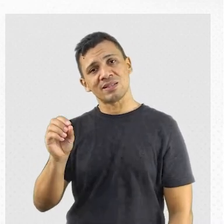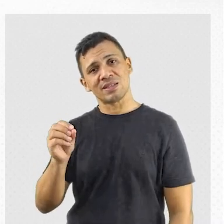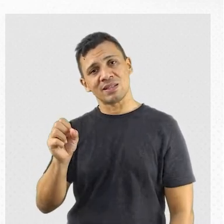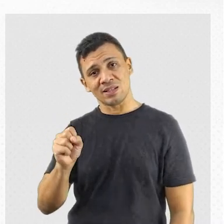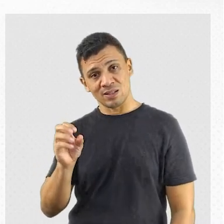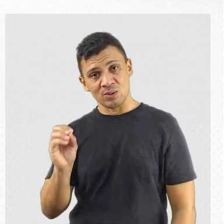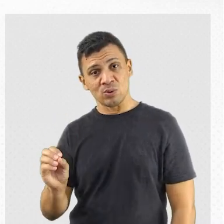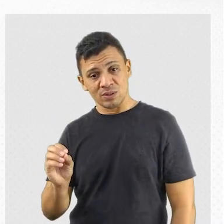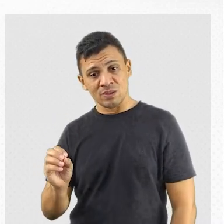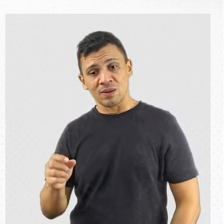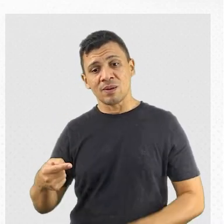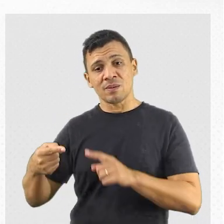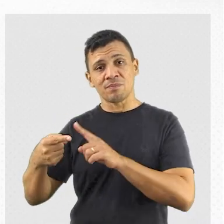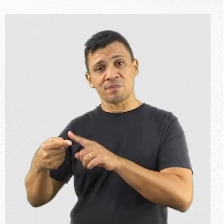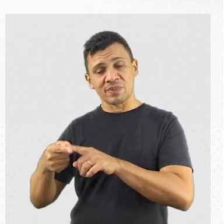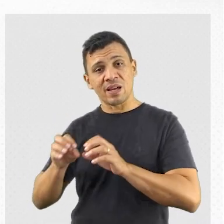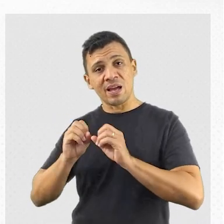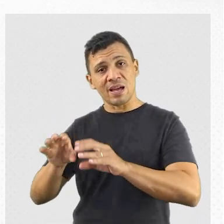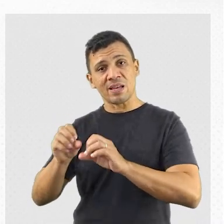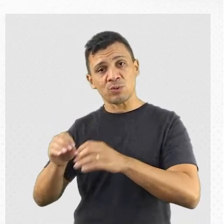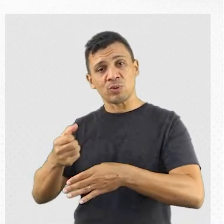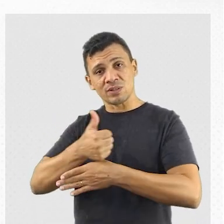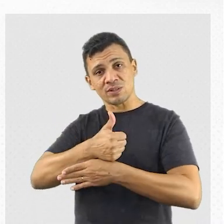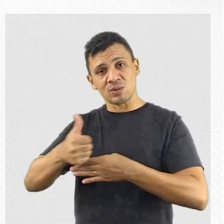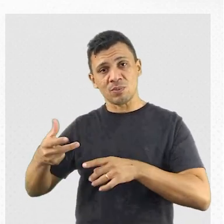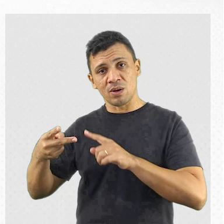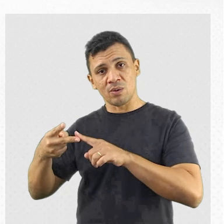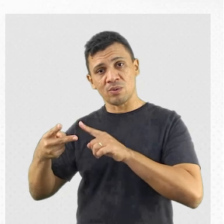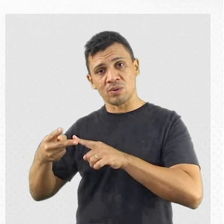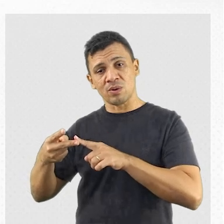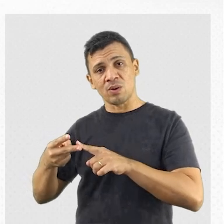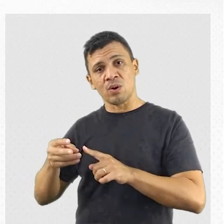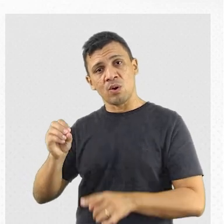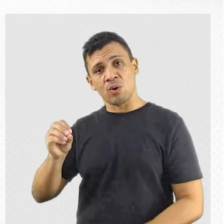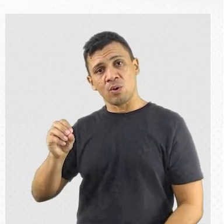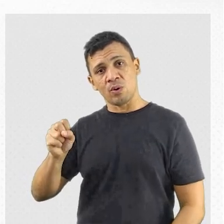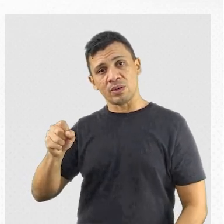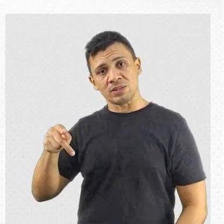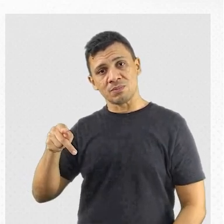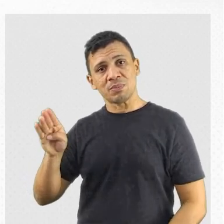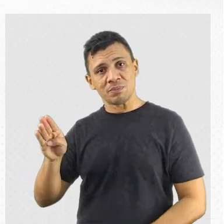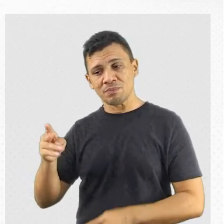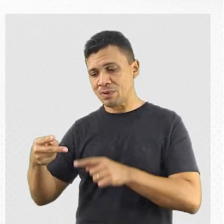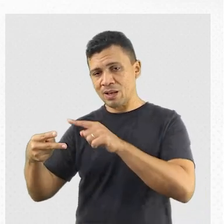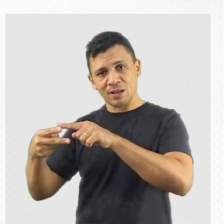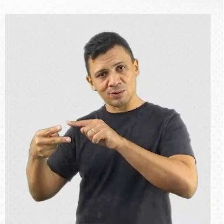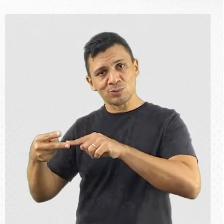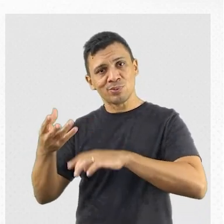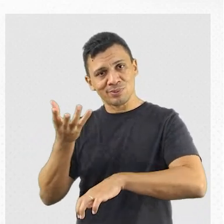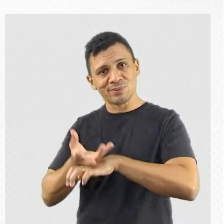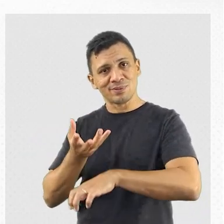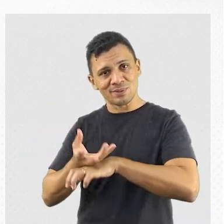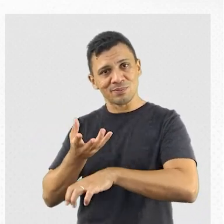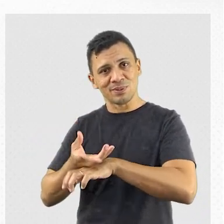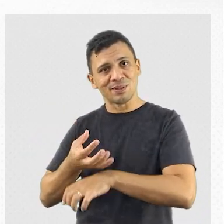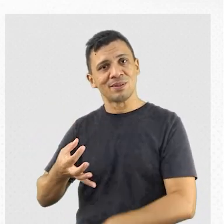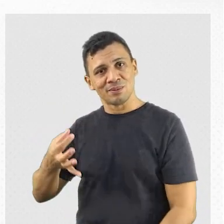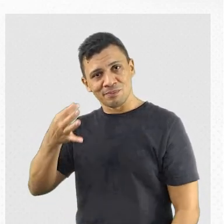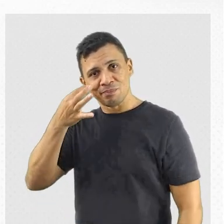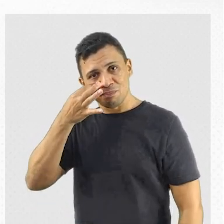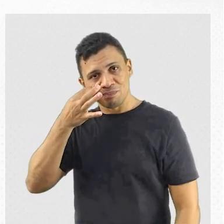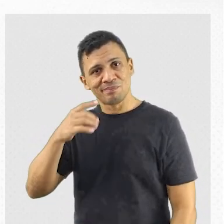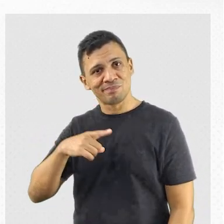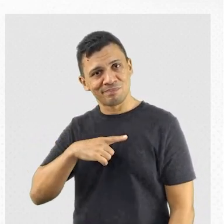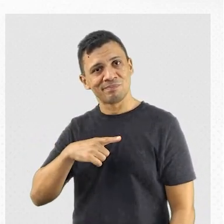nesse sentido é diferente de classe profissional, tá? A gente não tem que confundir uma coisa. Uma coisa é a classe profissional, que tem a ver